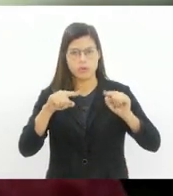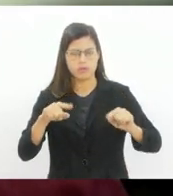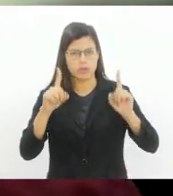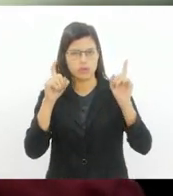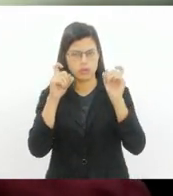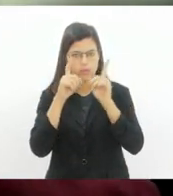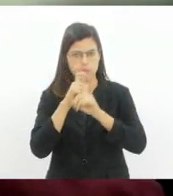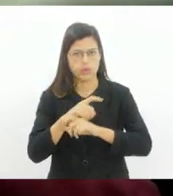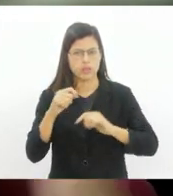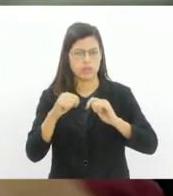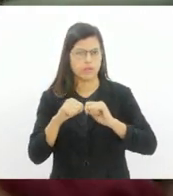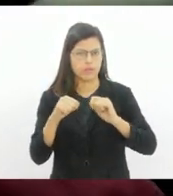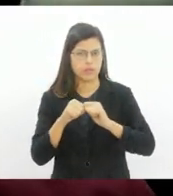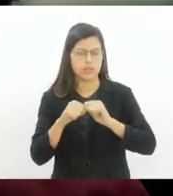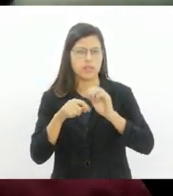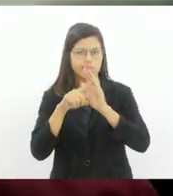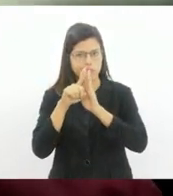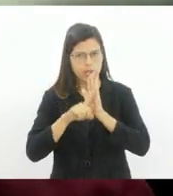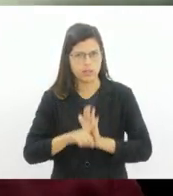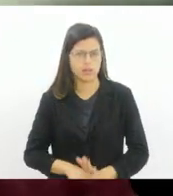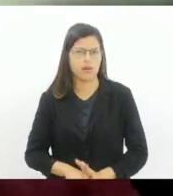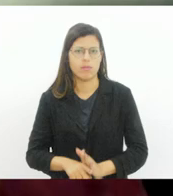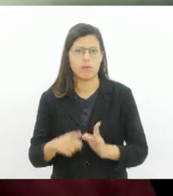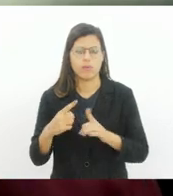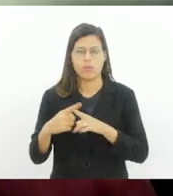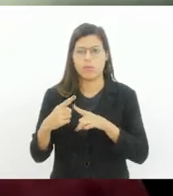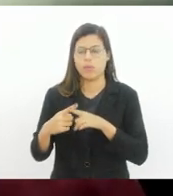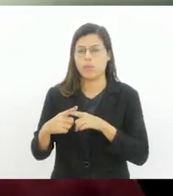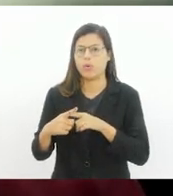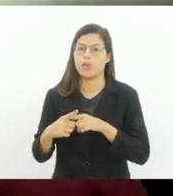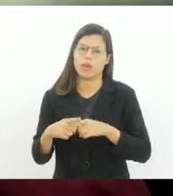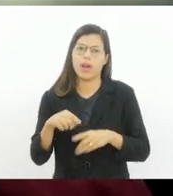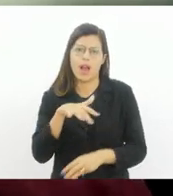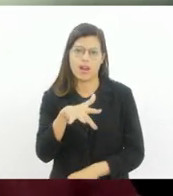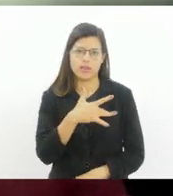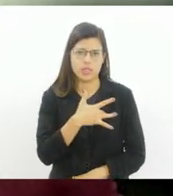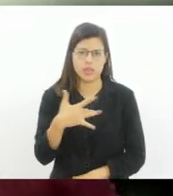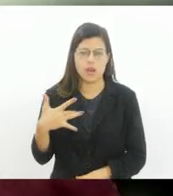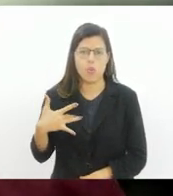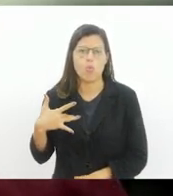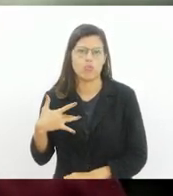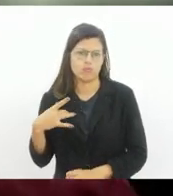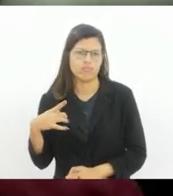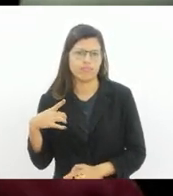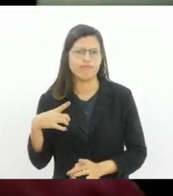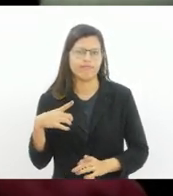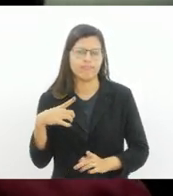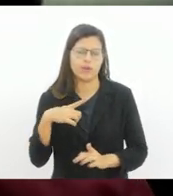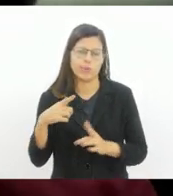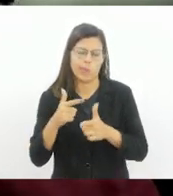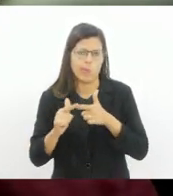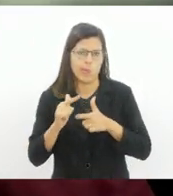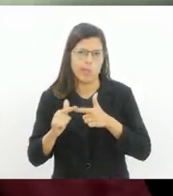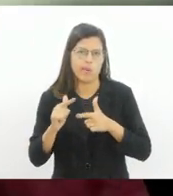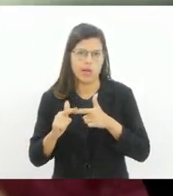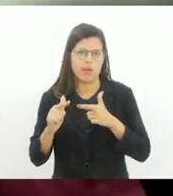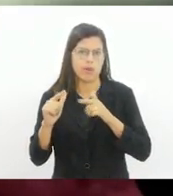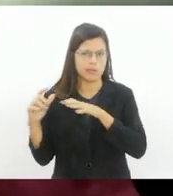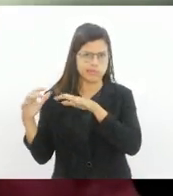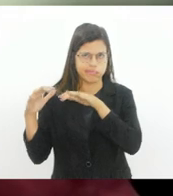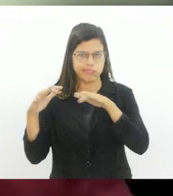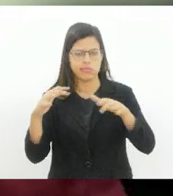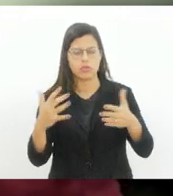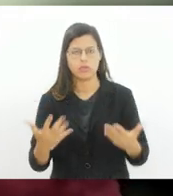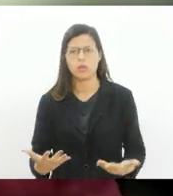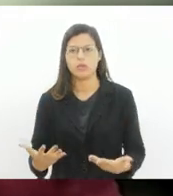dificuldade de fazer exames porque os próprios serviços de saúde foram afetados pela calamidade pública. Então, o